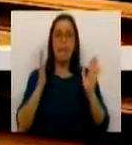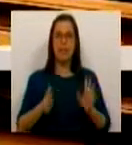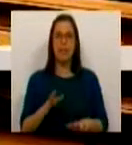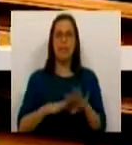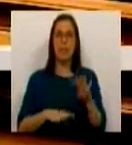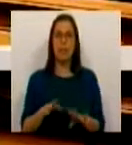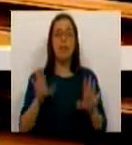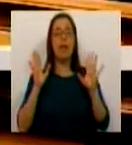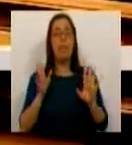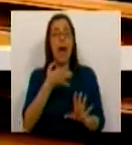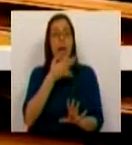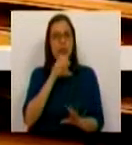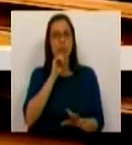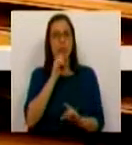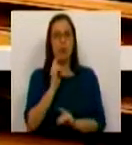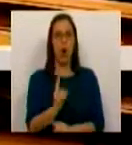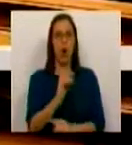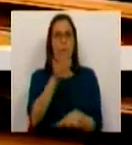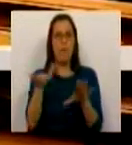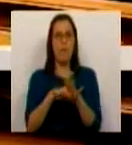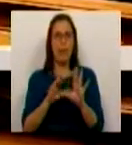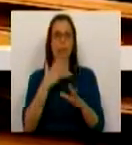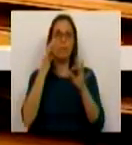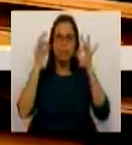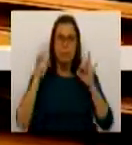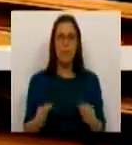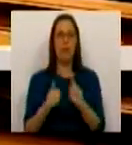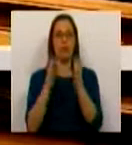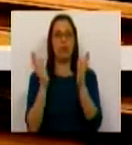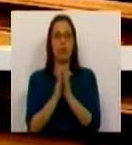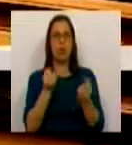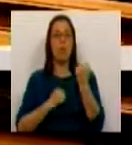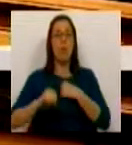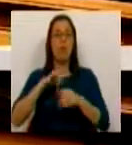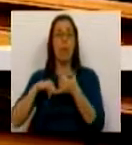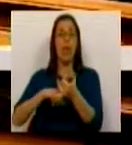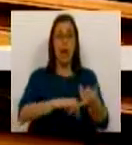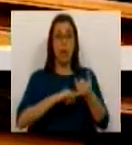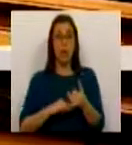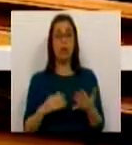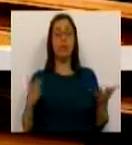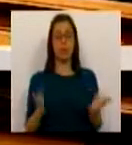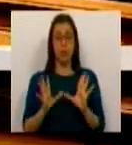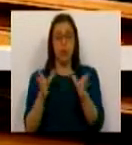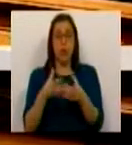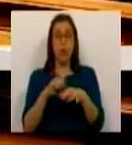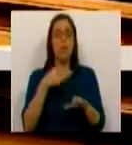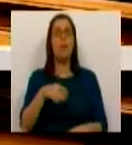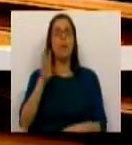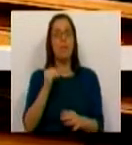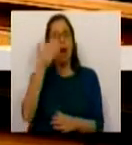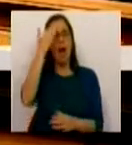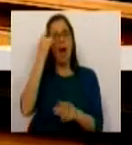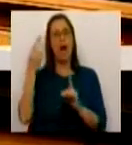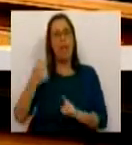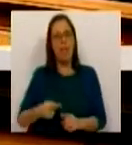fazer, mas que só será possível através da participação plena de todo o movimento associativo. Como tal, o Grupo Parlamentar do Partido Socialista entende